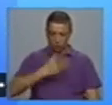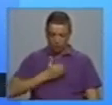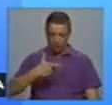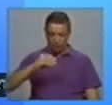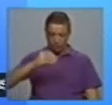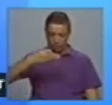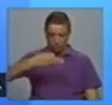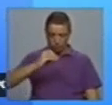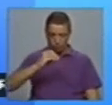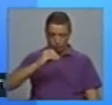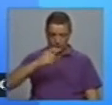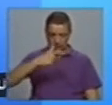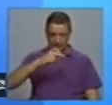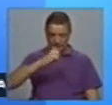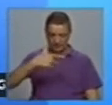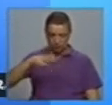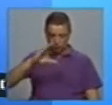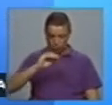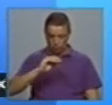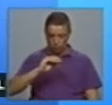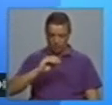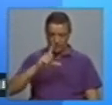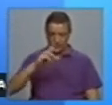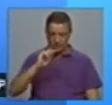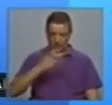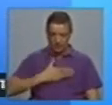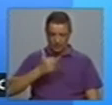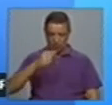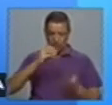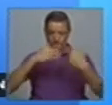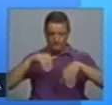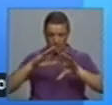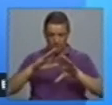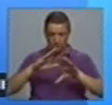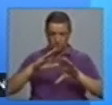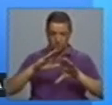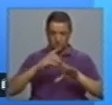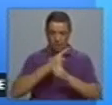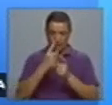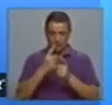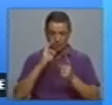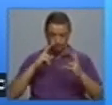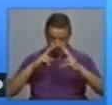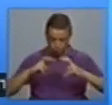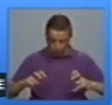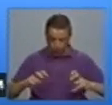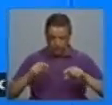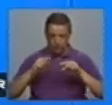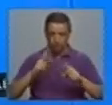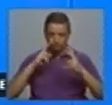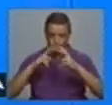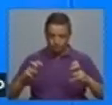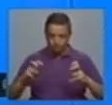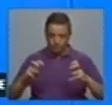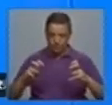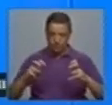lítio pela primeira vez num exoplaneta. Qual é o fator curioso, mais uma vez, desta descoberta? É que foi utilizado